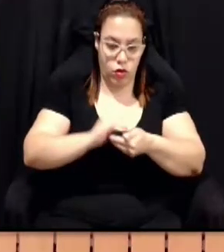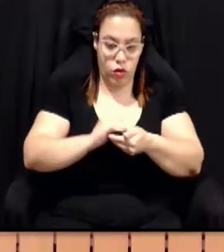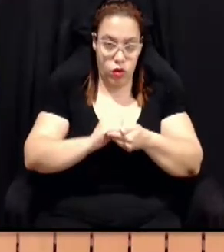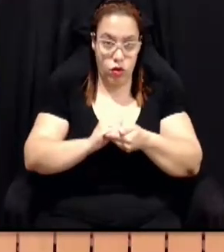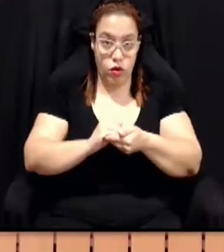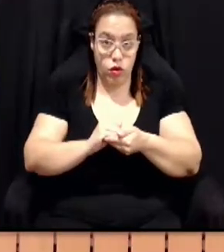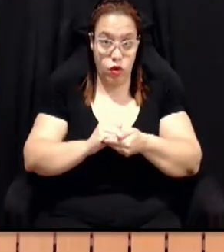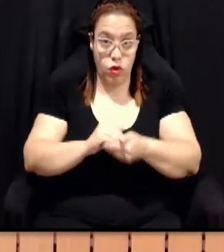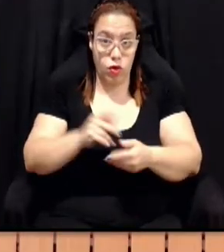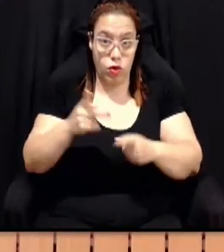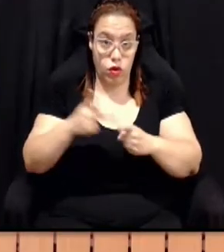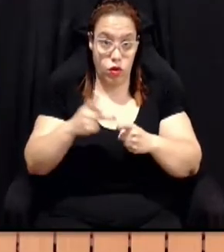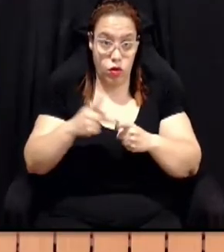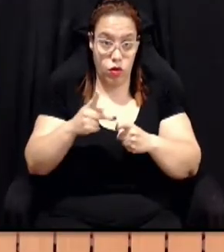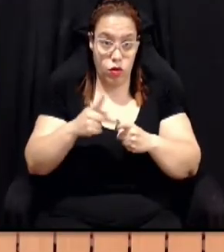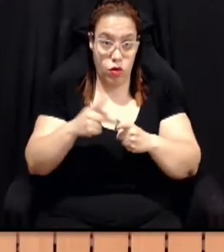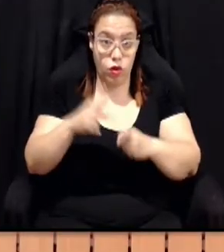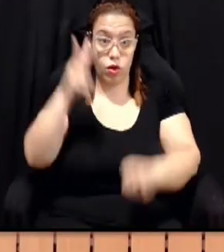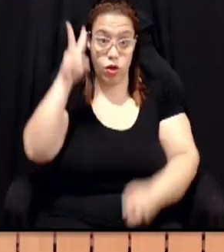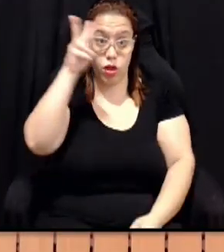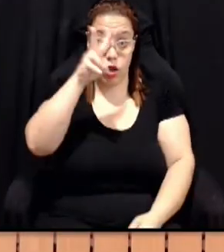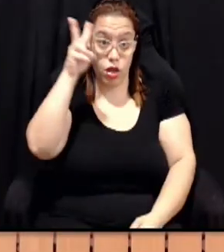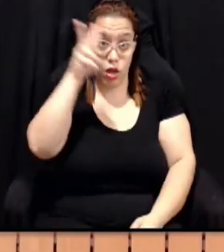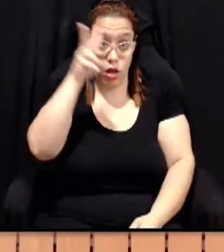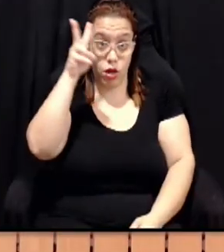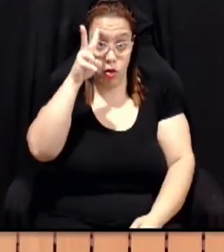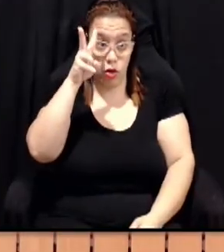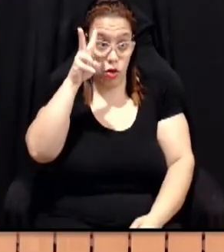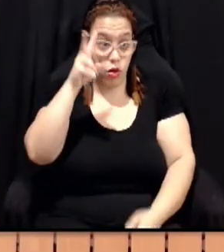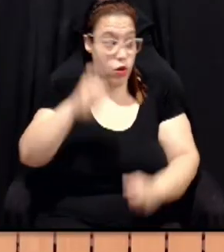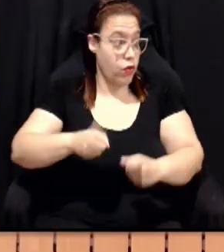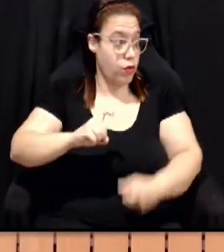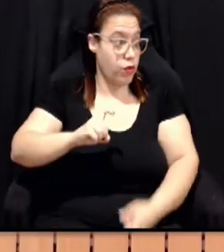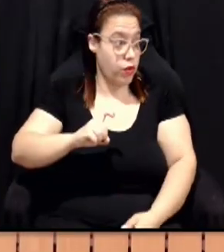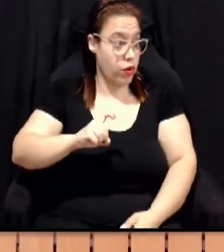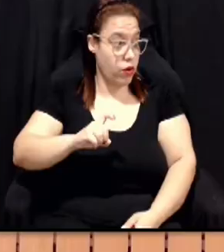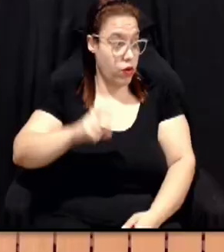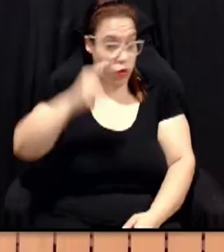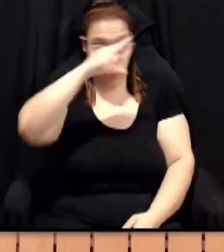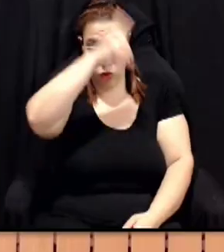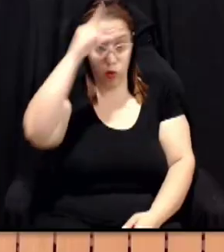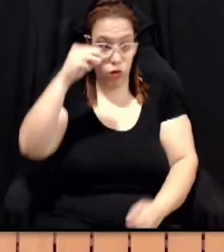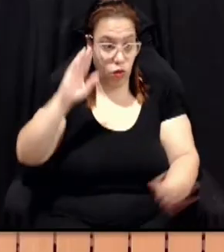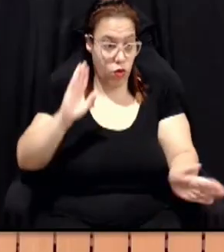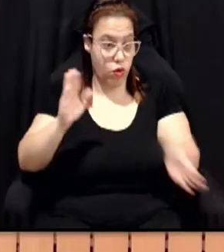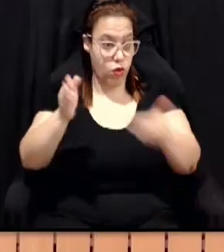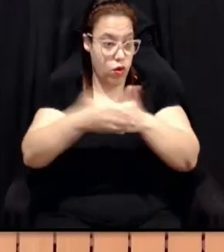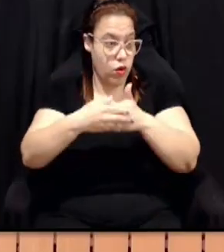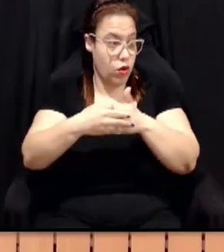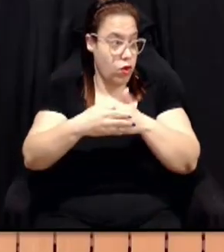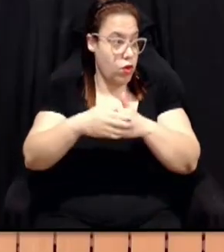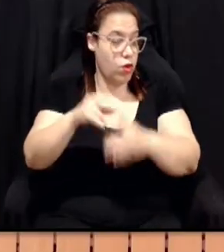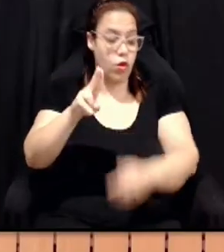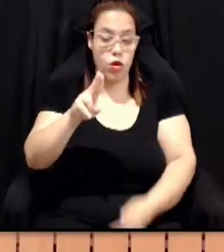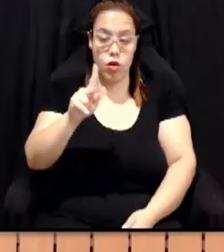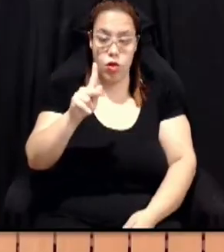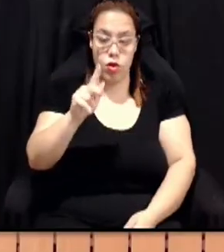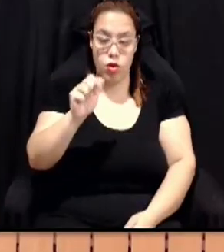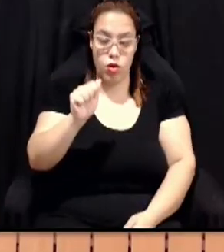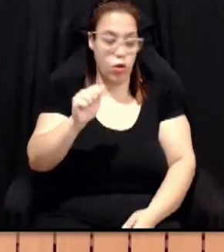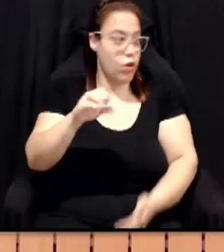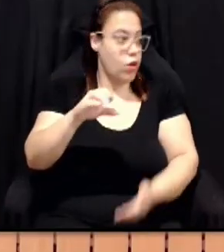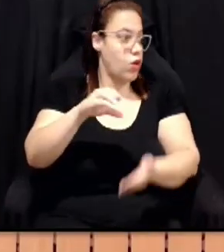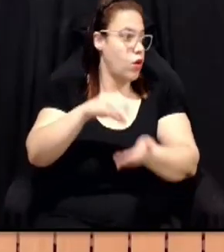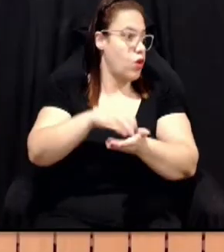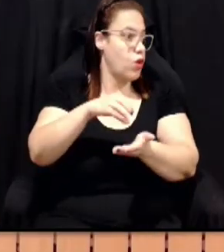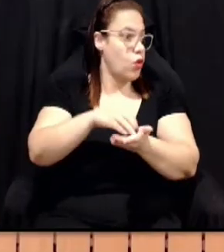A gente tem que lembrar que foi o ex-prefeito dessa cidade que fechou a UPA do centro da cidade,